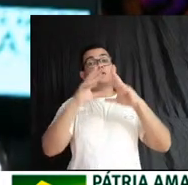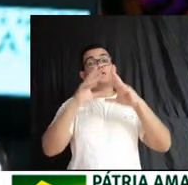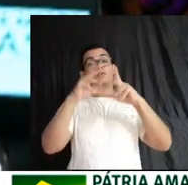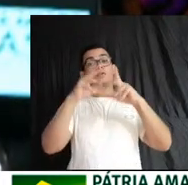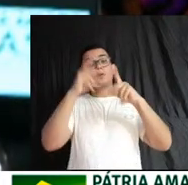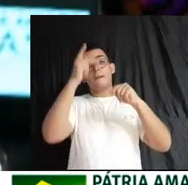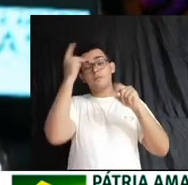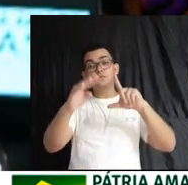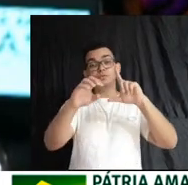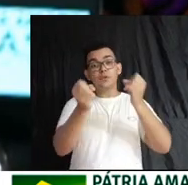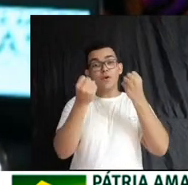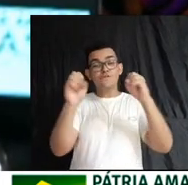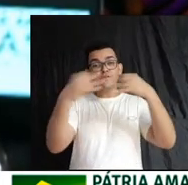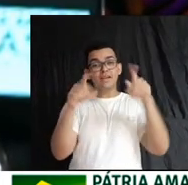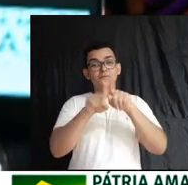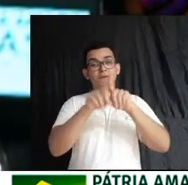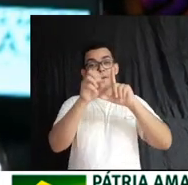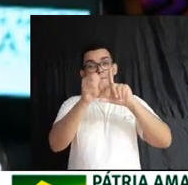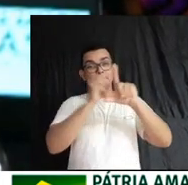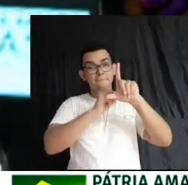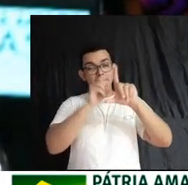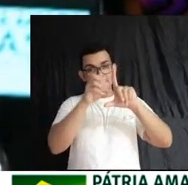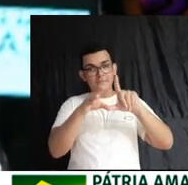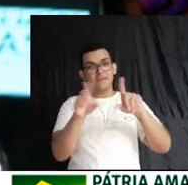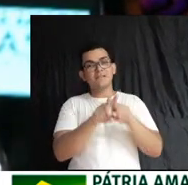Vavá, né? Todos vocês,